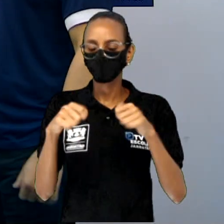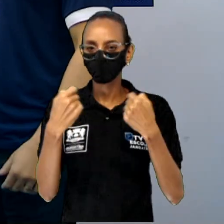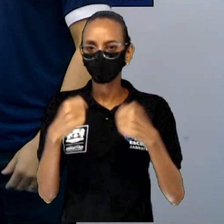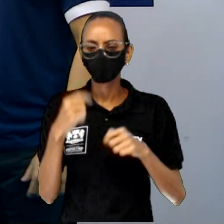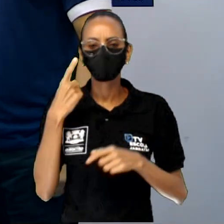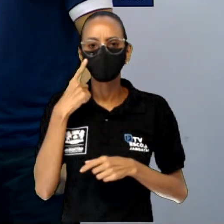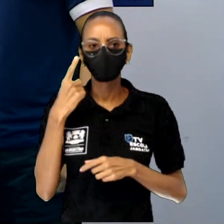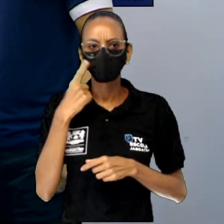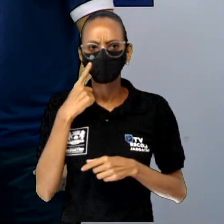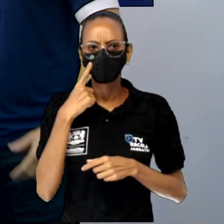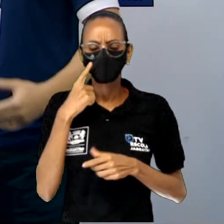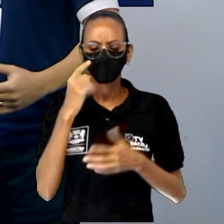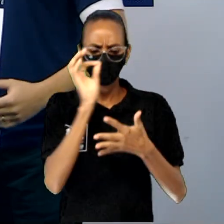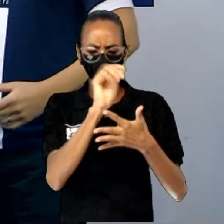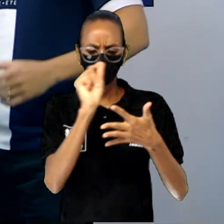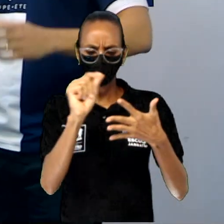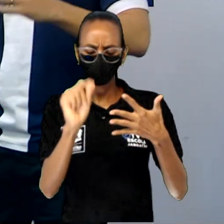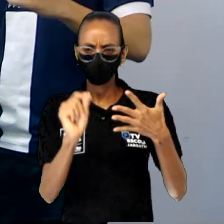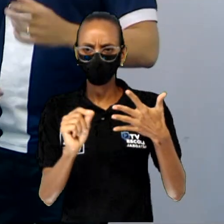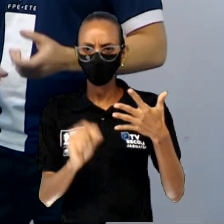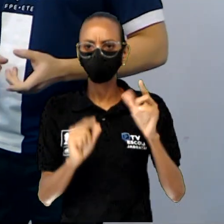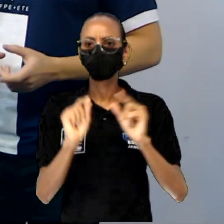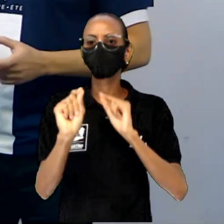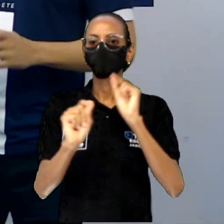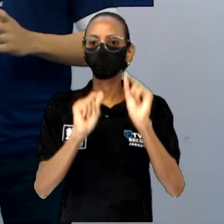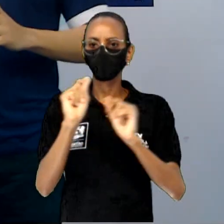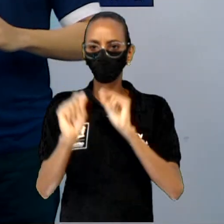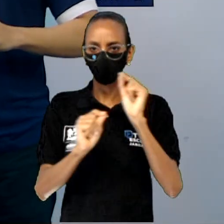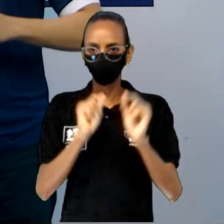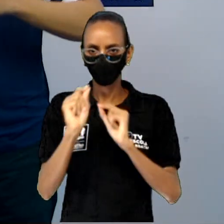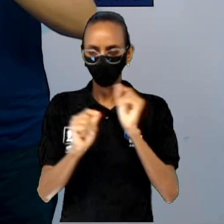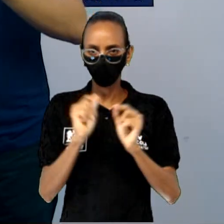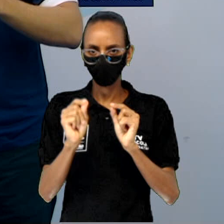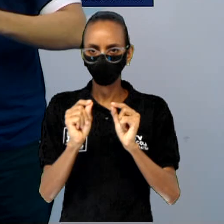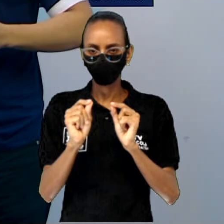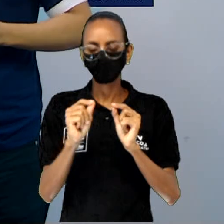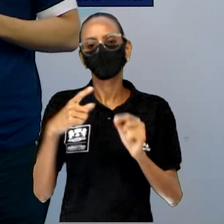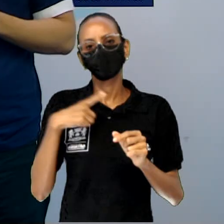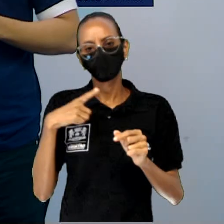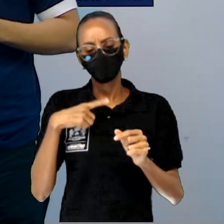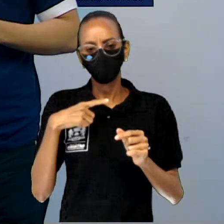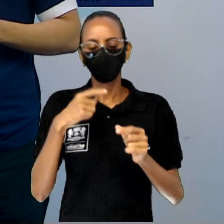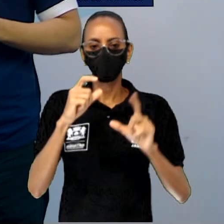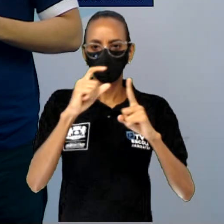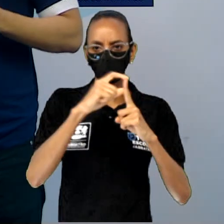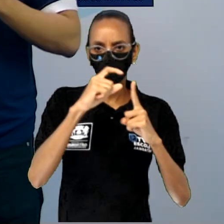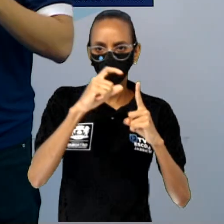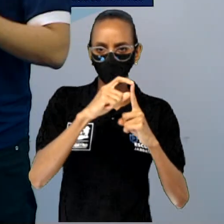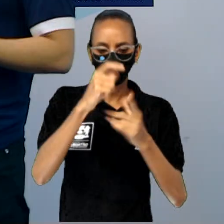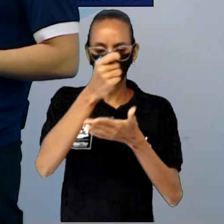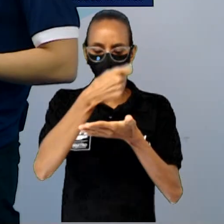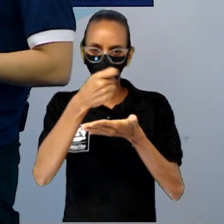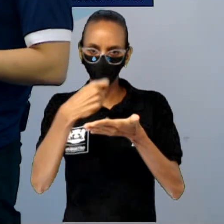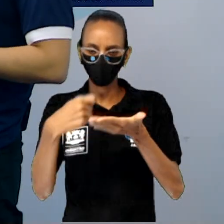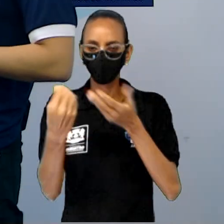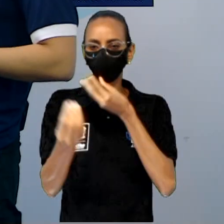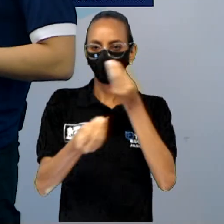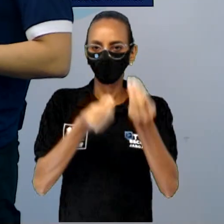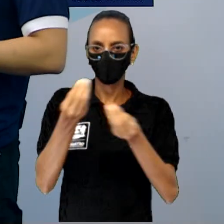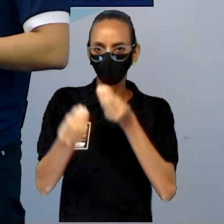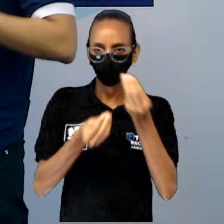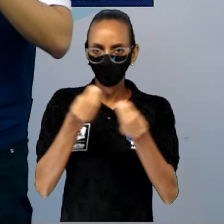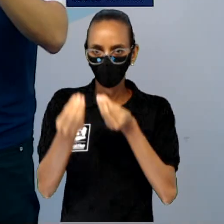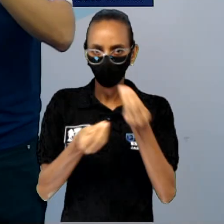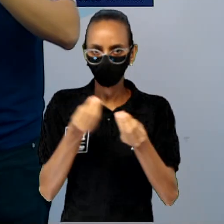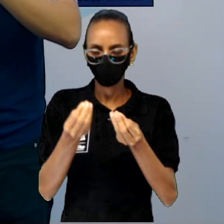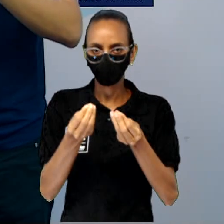aspectos morfossintáticos, ou seja, a gente vai ter atrelado aí associadas tanto a morfologia quanto a sintaxe. Vocês vão utilizar essa questão